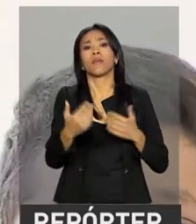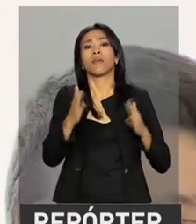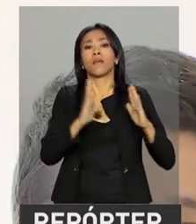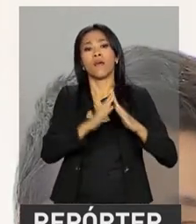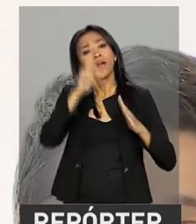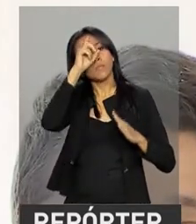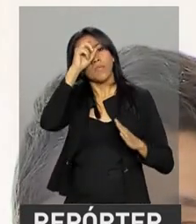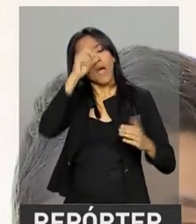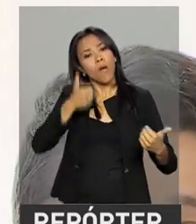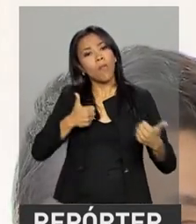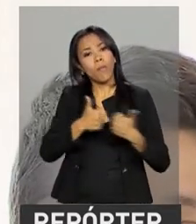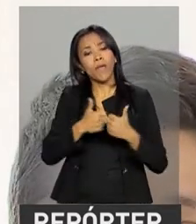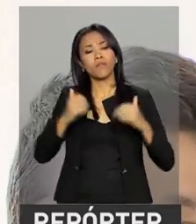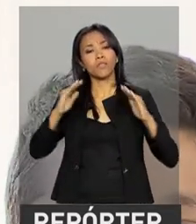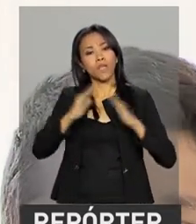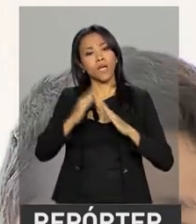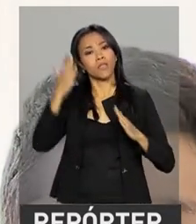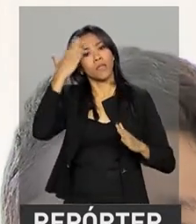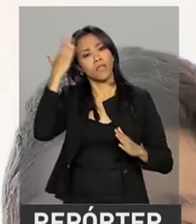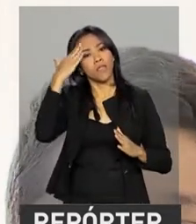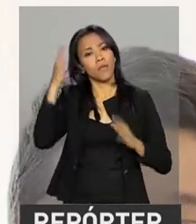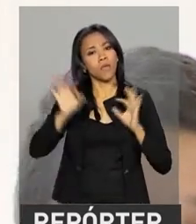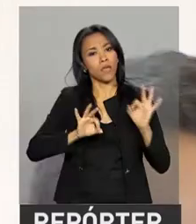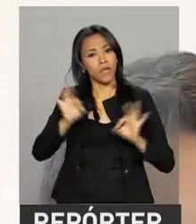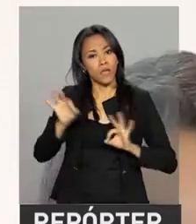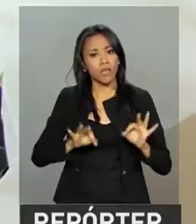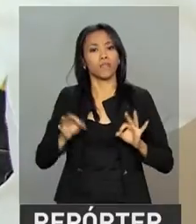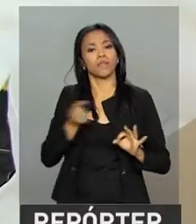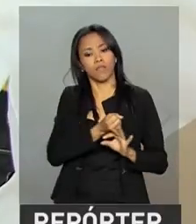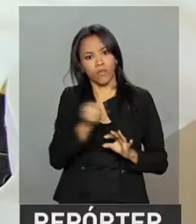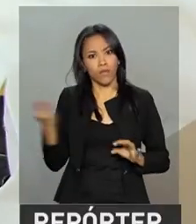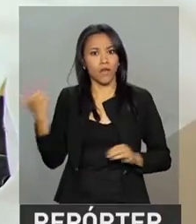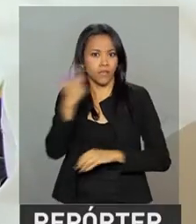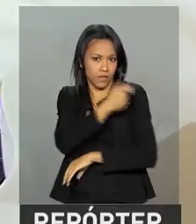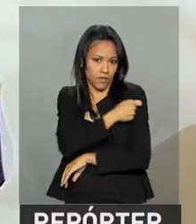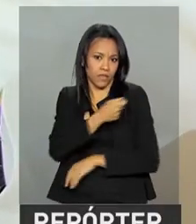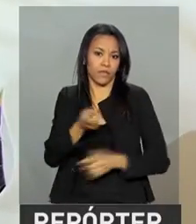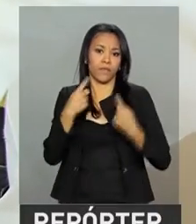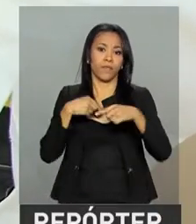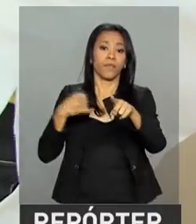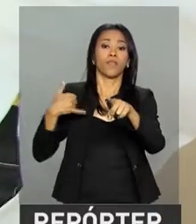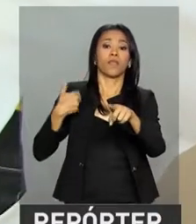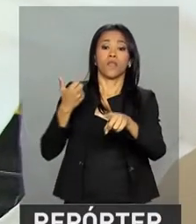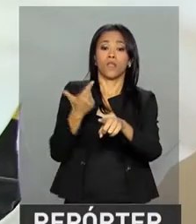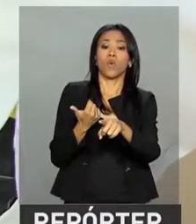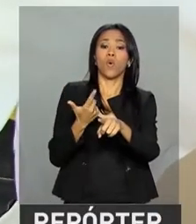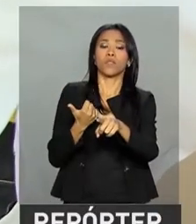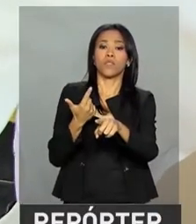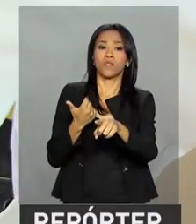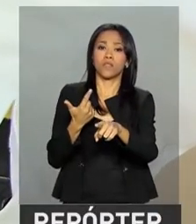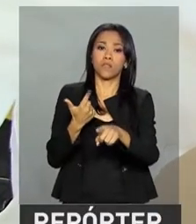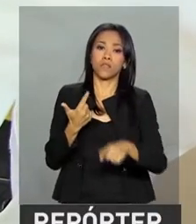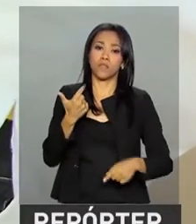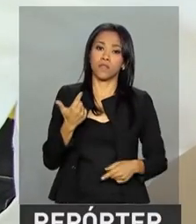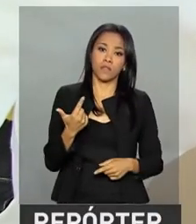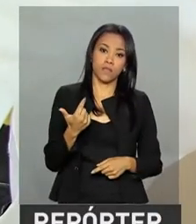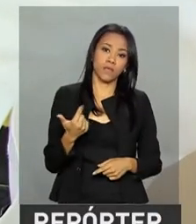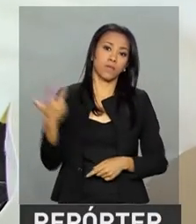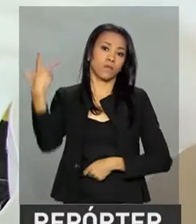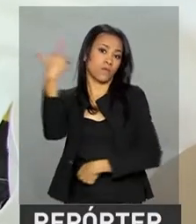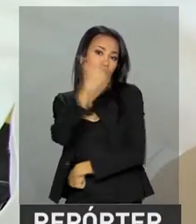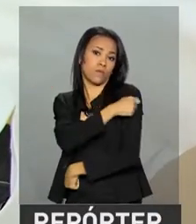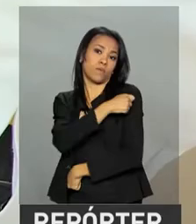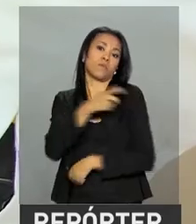verificar a as atualizações das vacinas são muito né luis de 12 anos tomou as vacinas de hpv